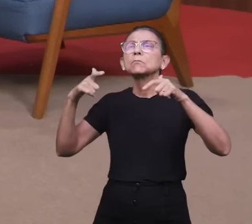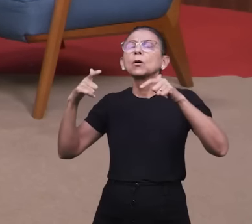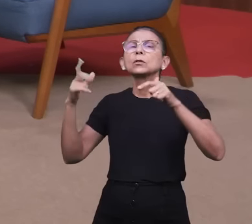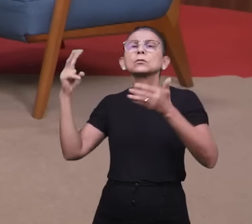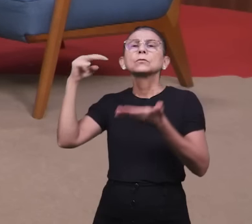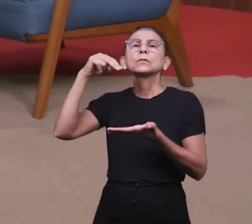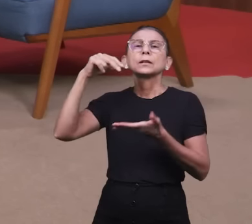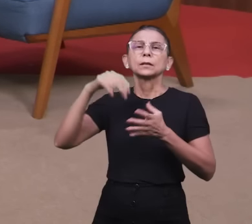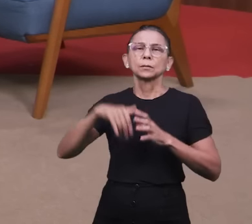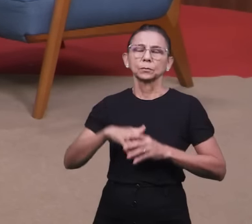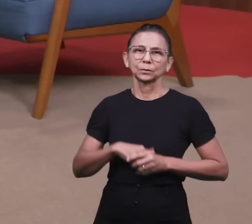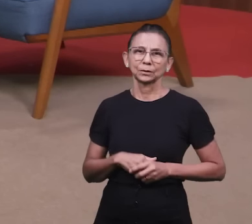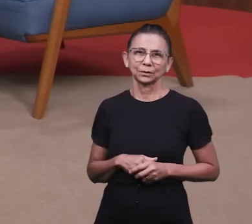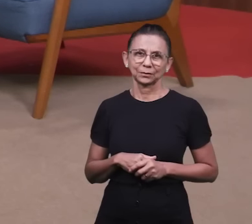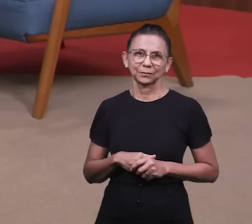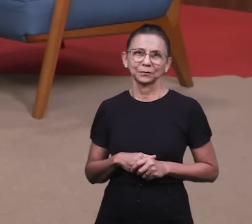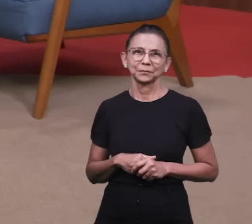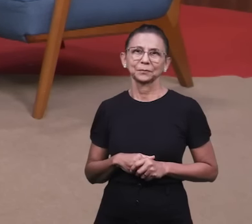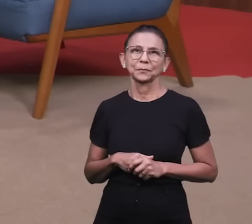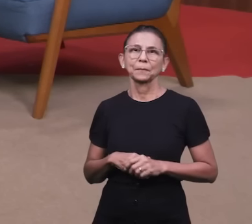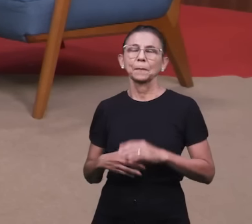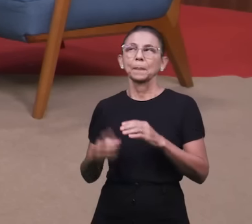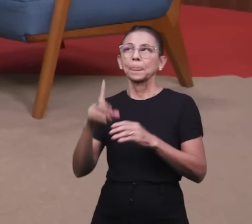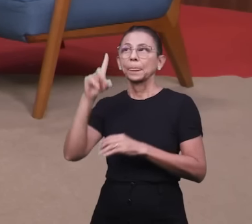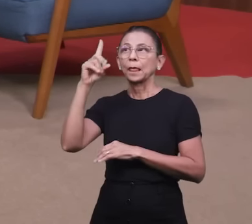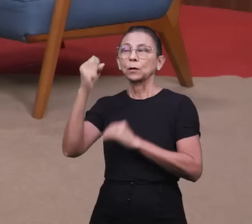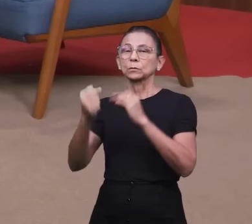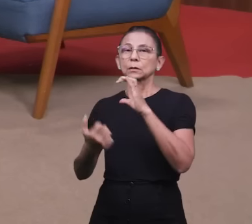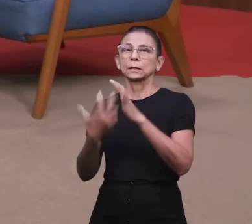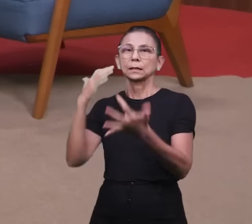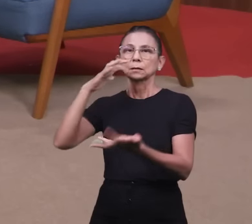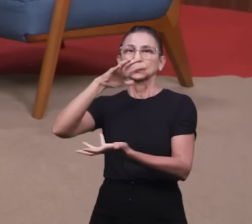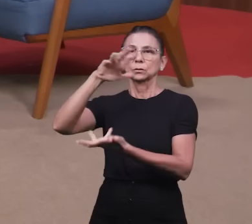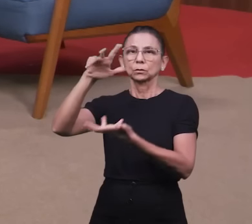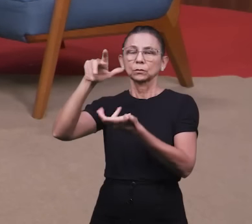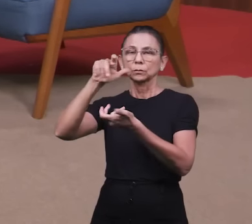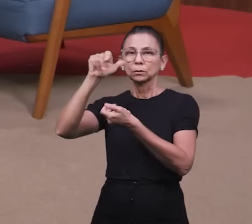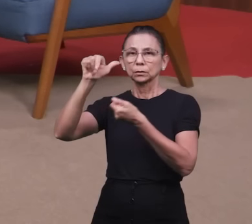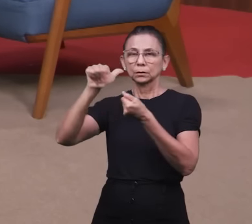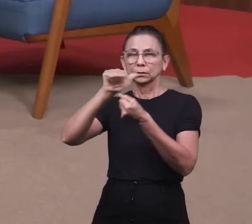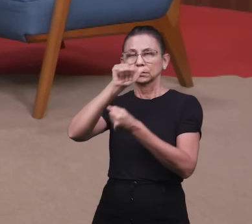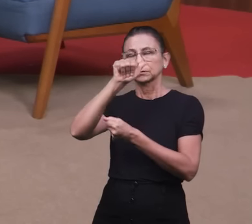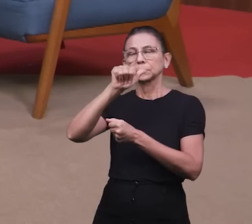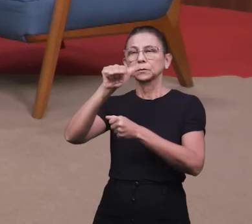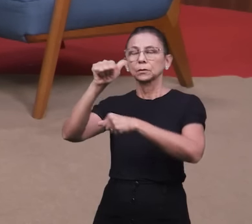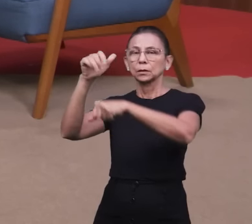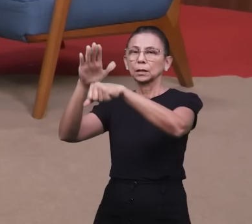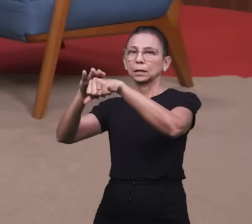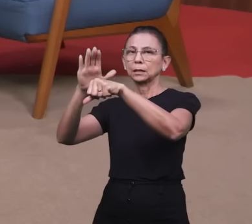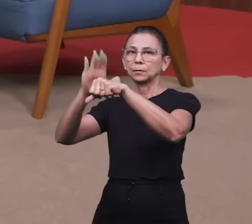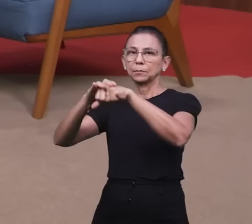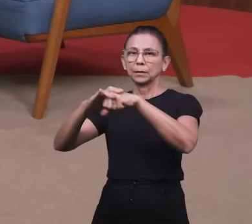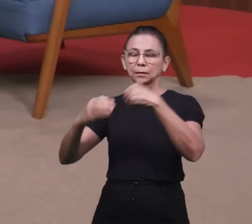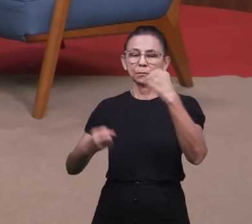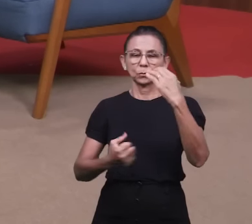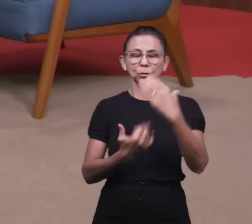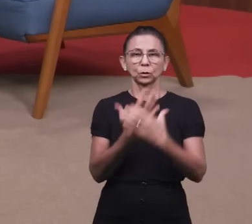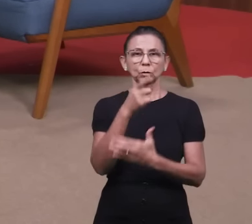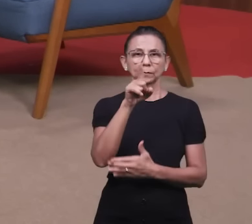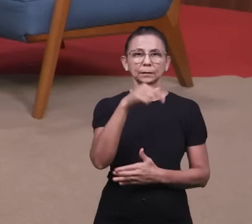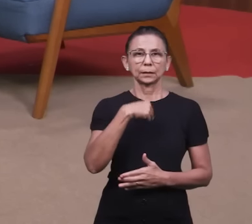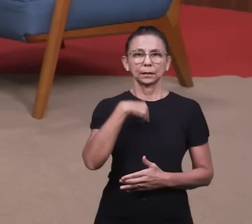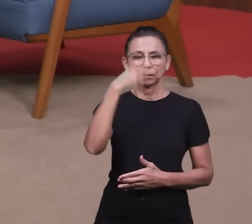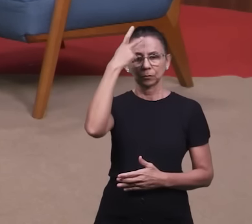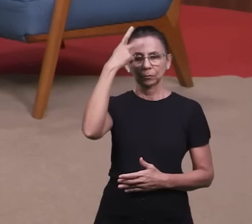é a obra da criação o Deus criador nós fomos criados pelo senhor é tudo que a Bíblia